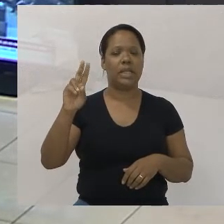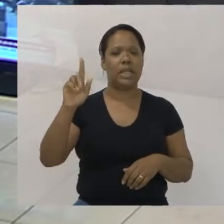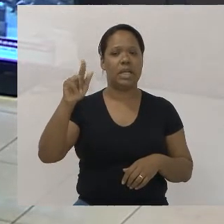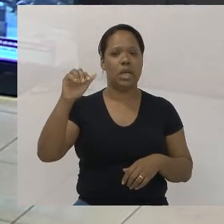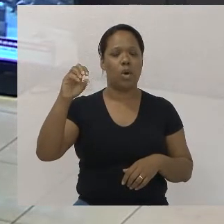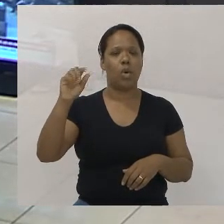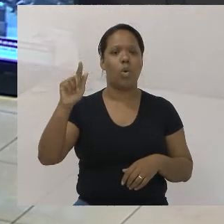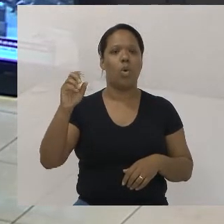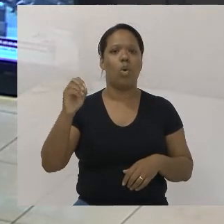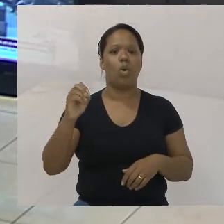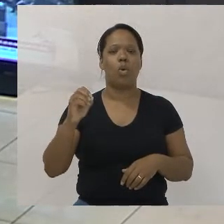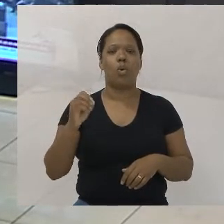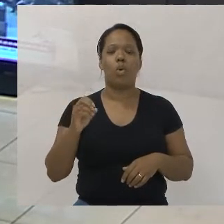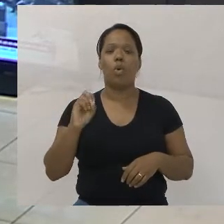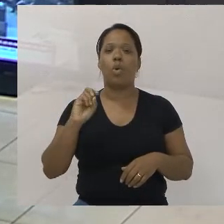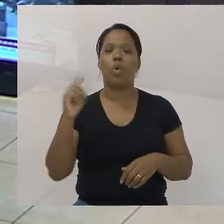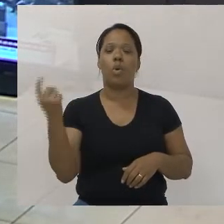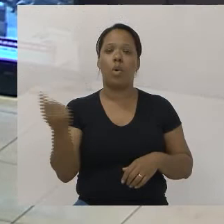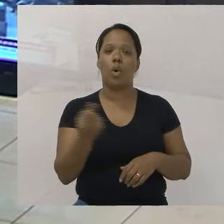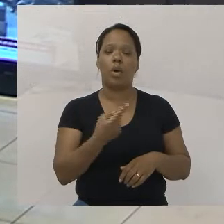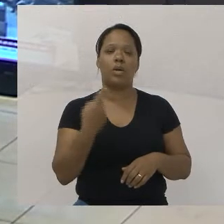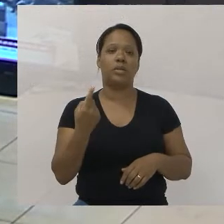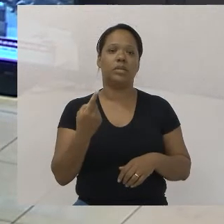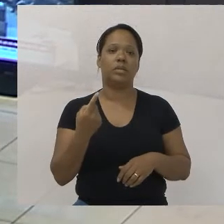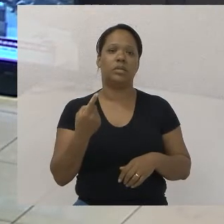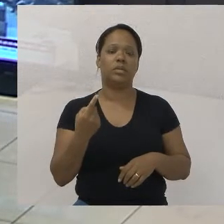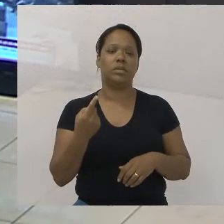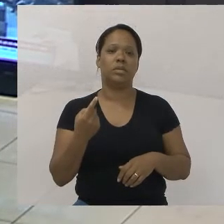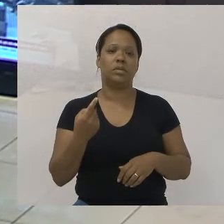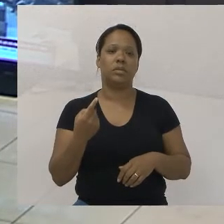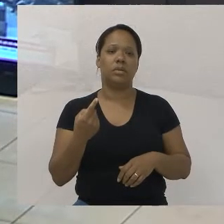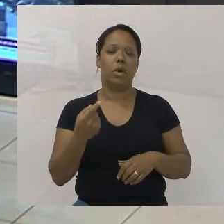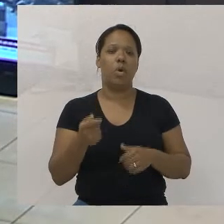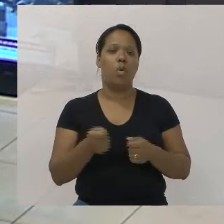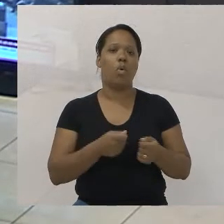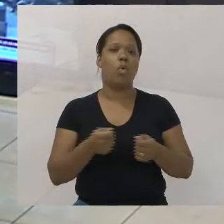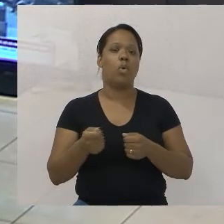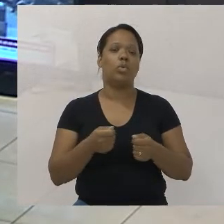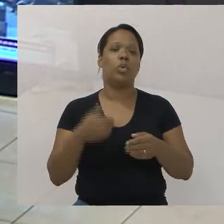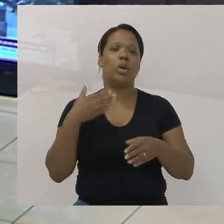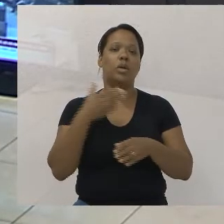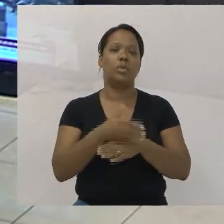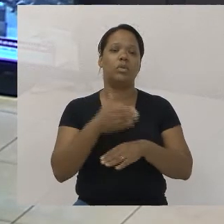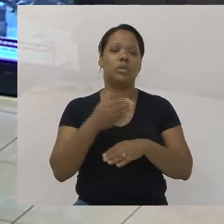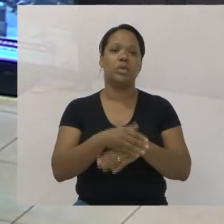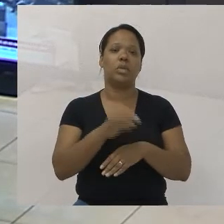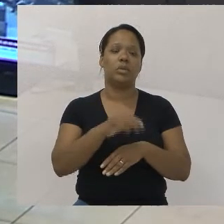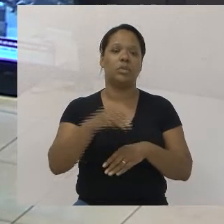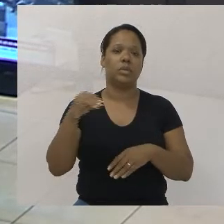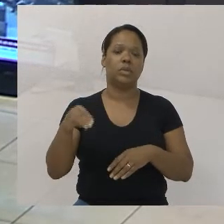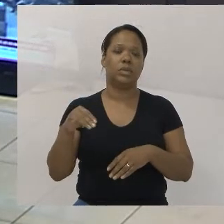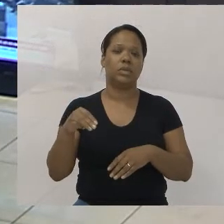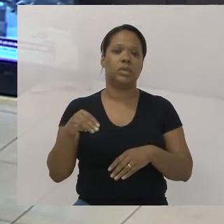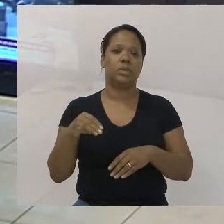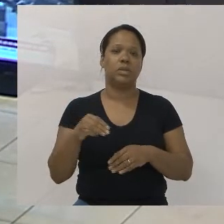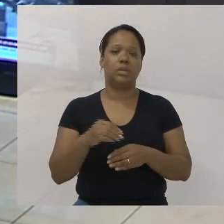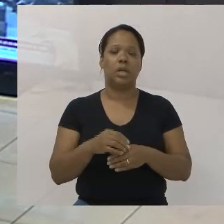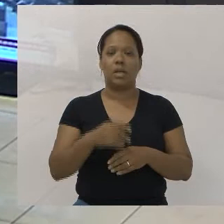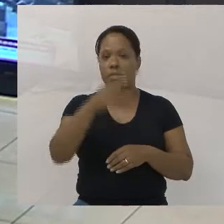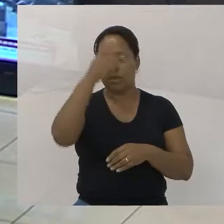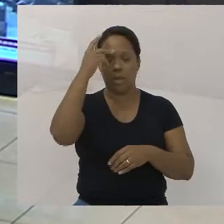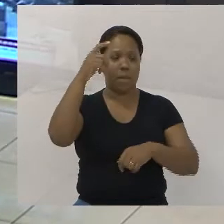nós estamos abrindo mão de ter o controle do atendimento aos municípios de jacareí aqueles